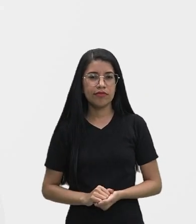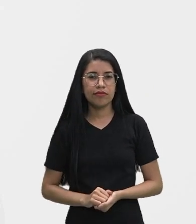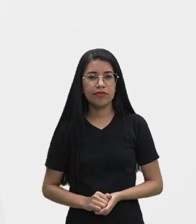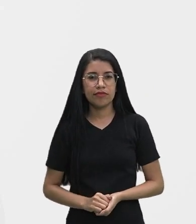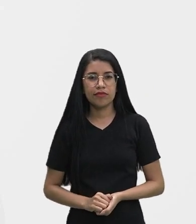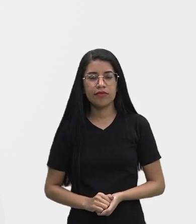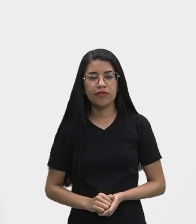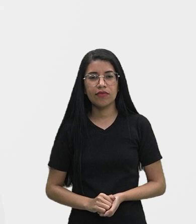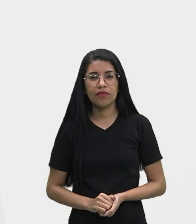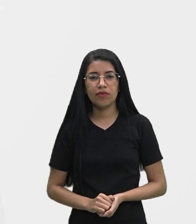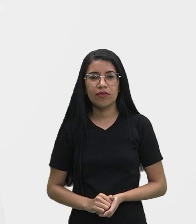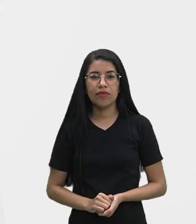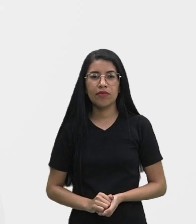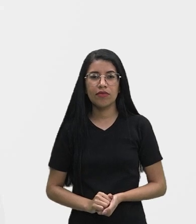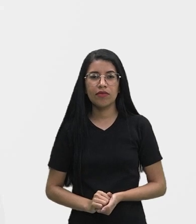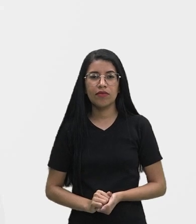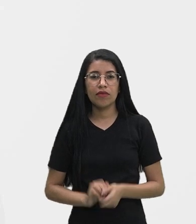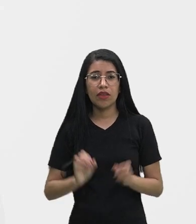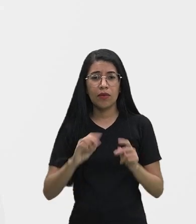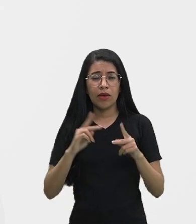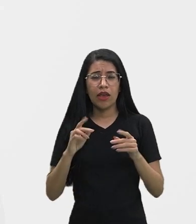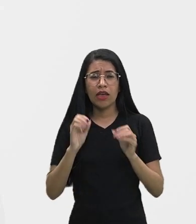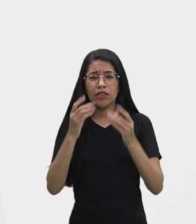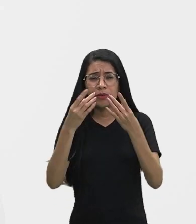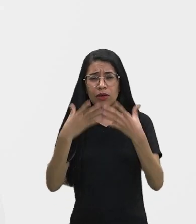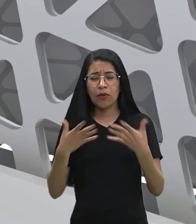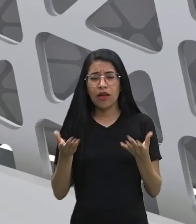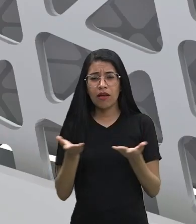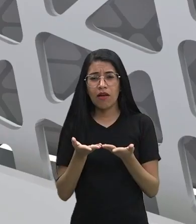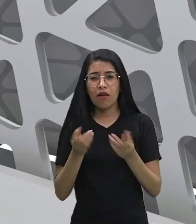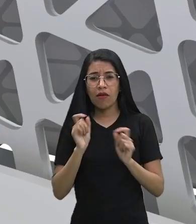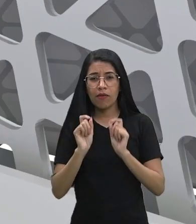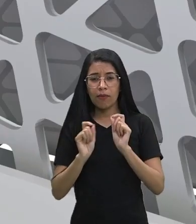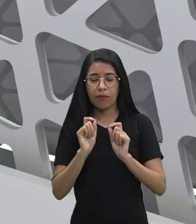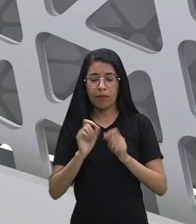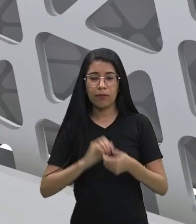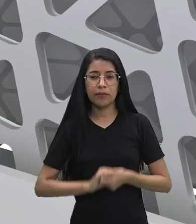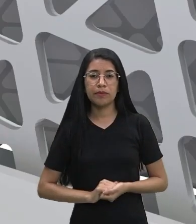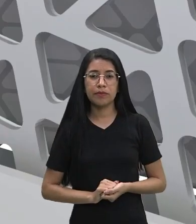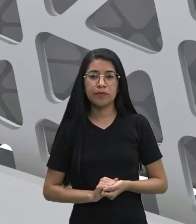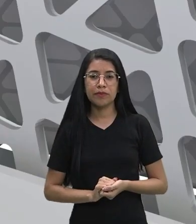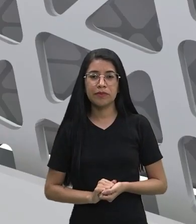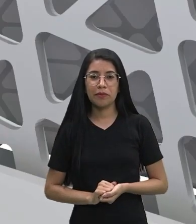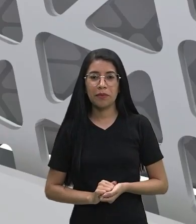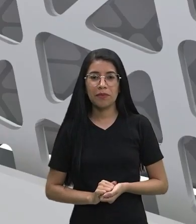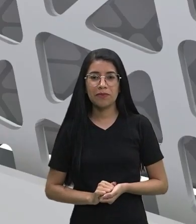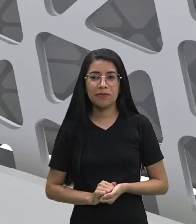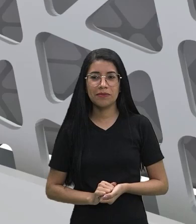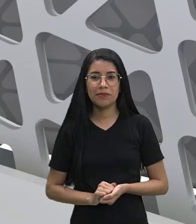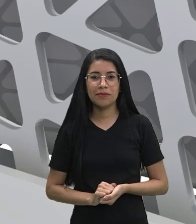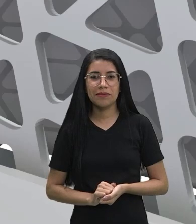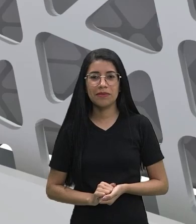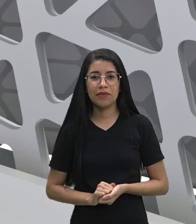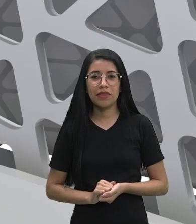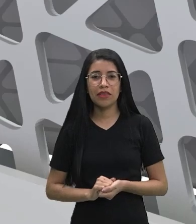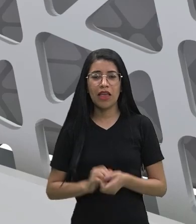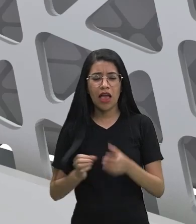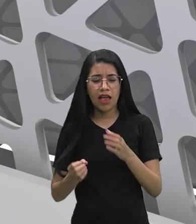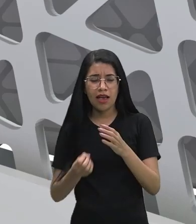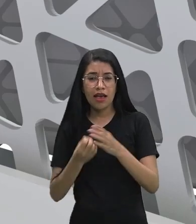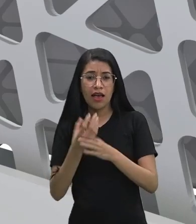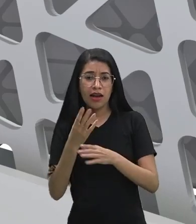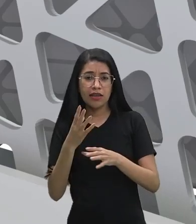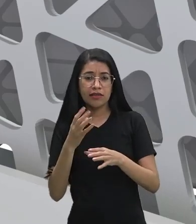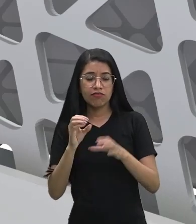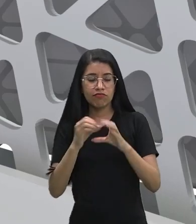Beleza? O que a gente falou até aqui? Olha aqui nos meus olhos verdes. A gente falou que surgimento das